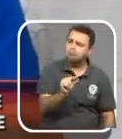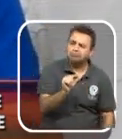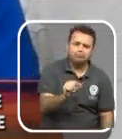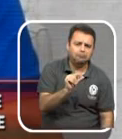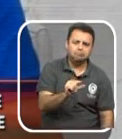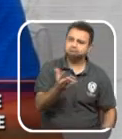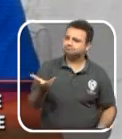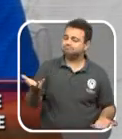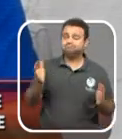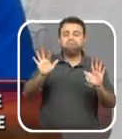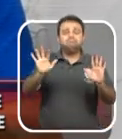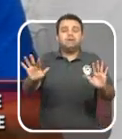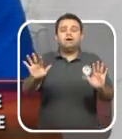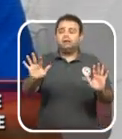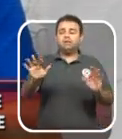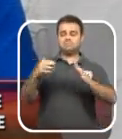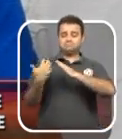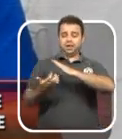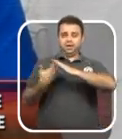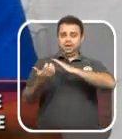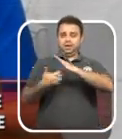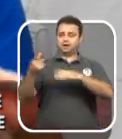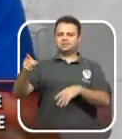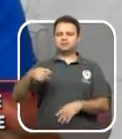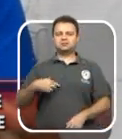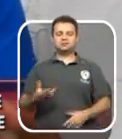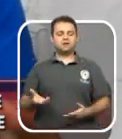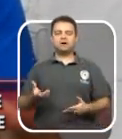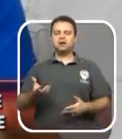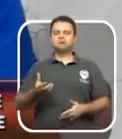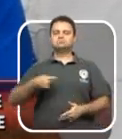A gente sempre defendeu os trabalhadores, são